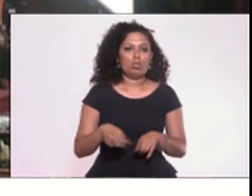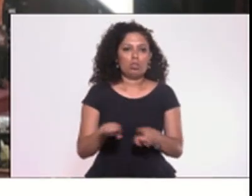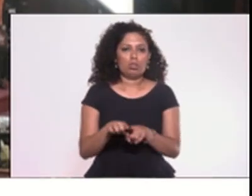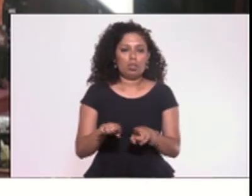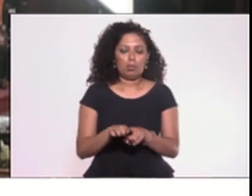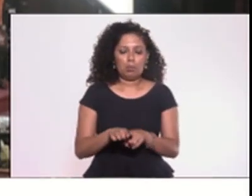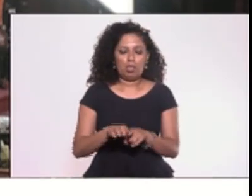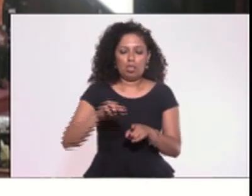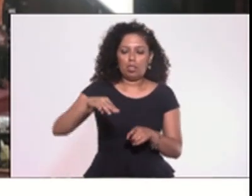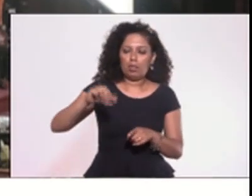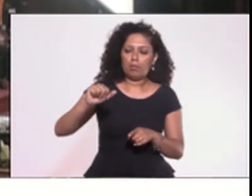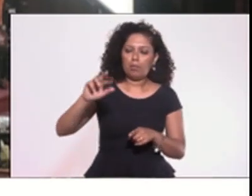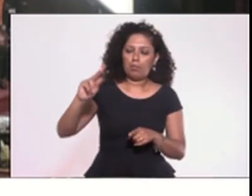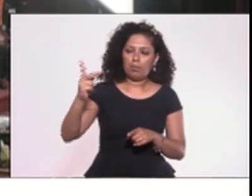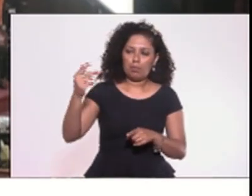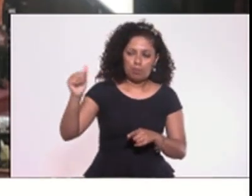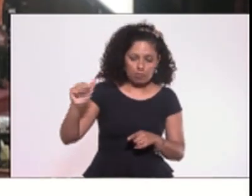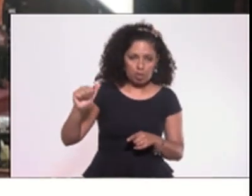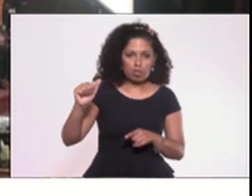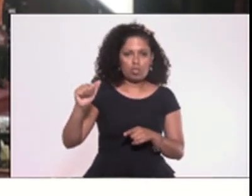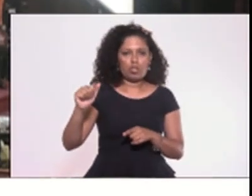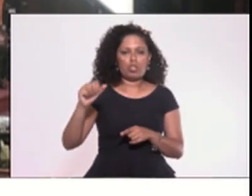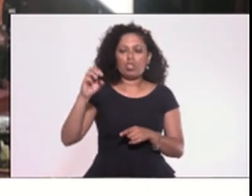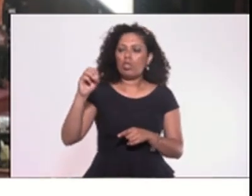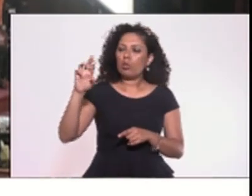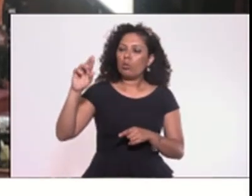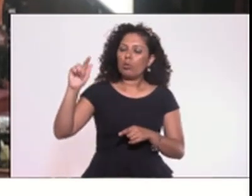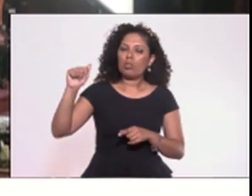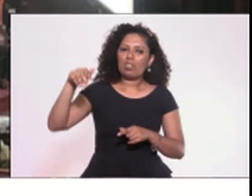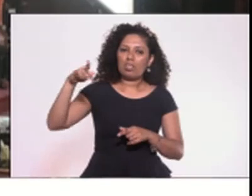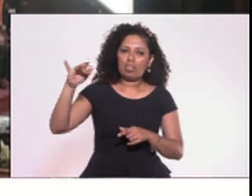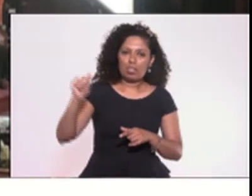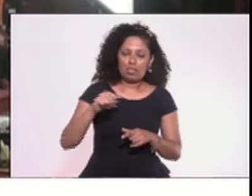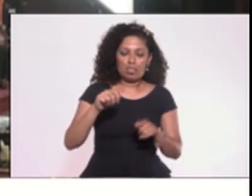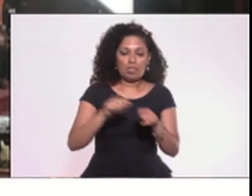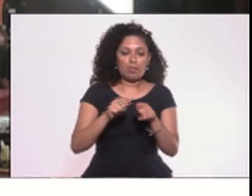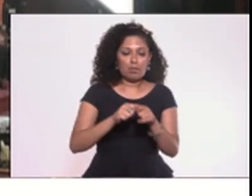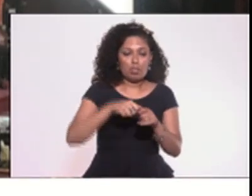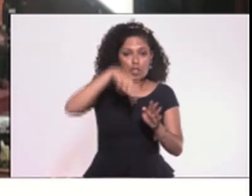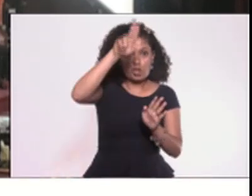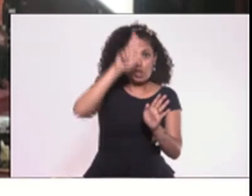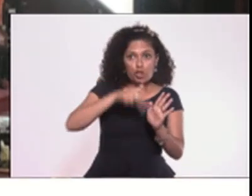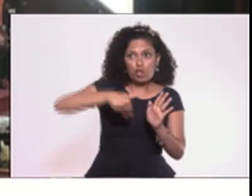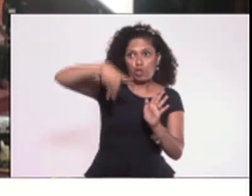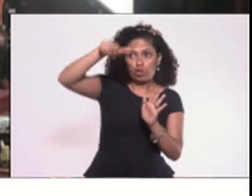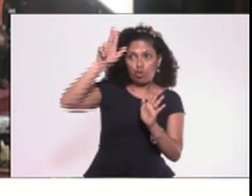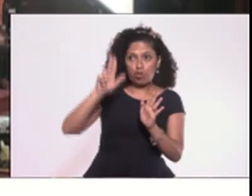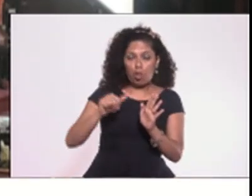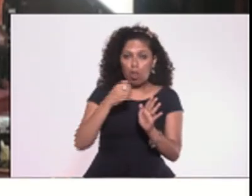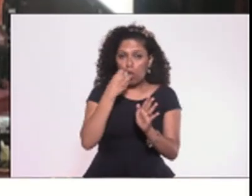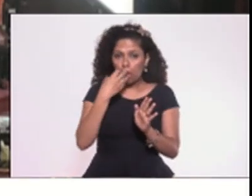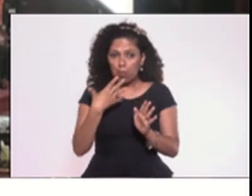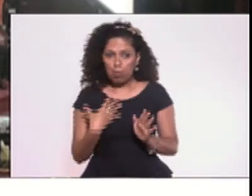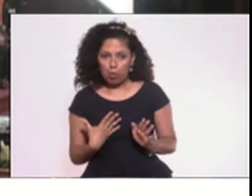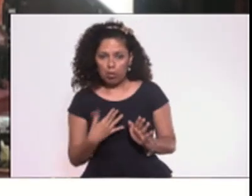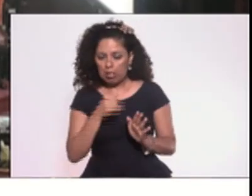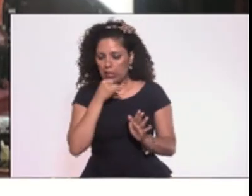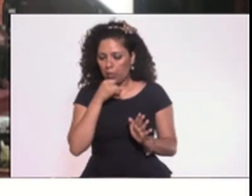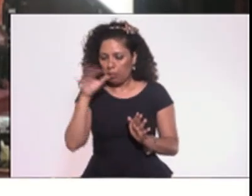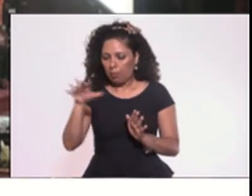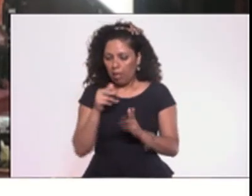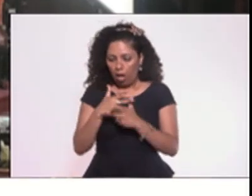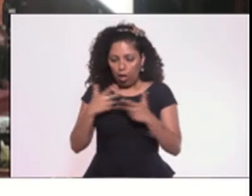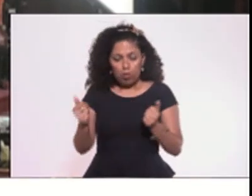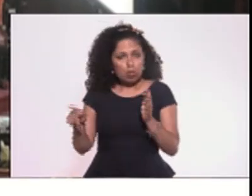Mancha Orgânica, que ganhou o prêmio Shell Iniciativa Jovem, que ela faz tinta atóxica a partir de resíduos, cacau,